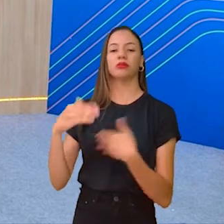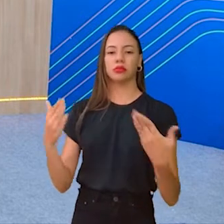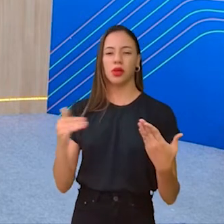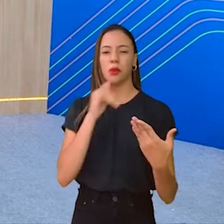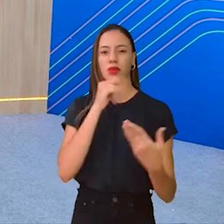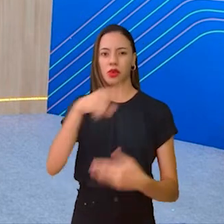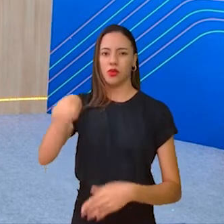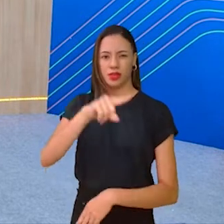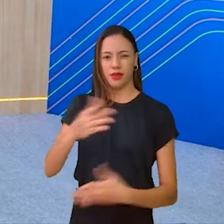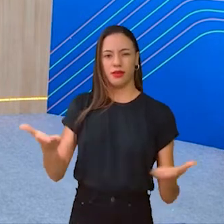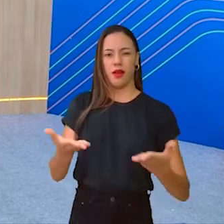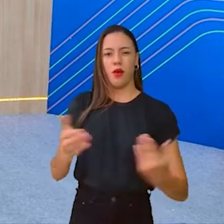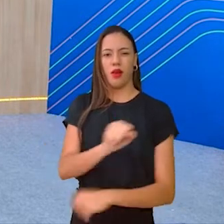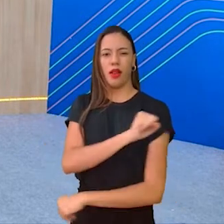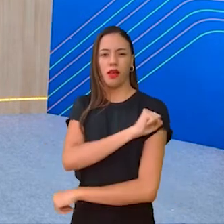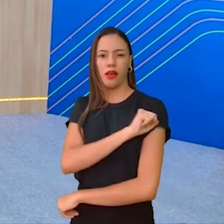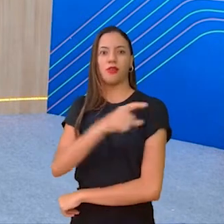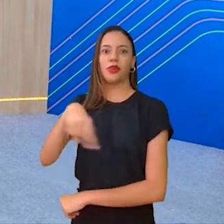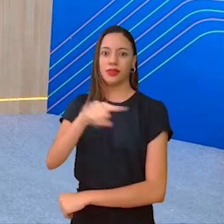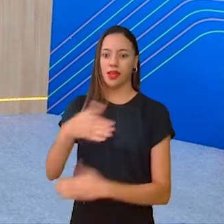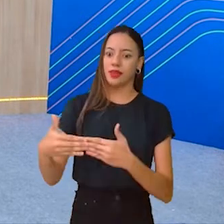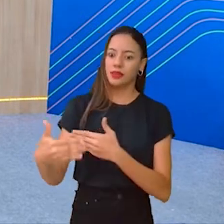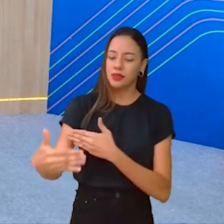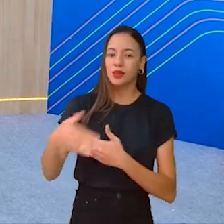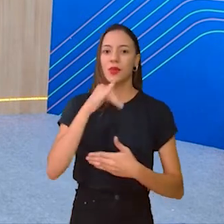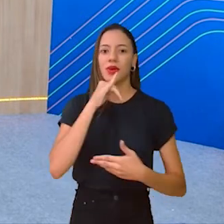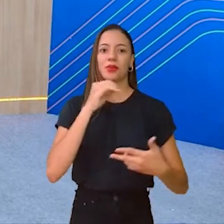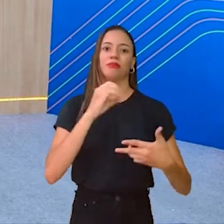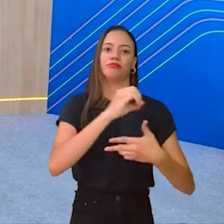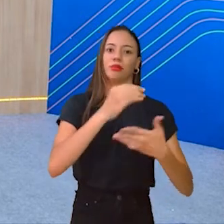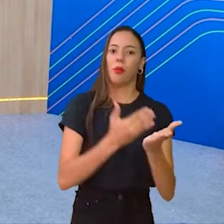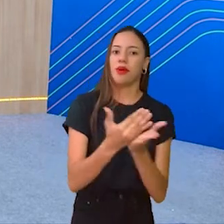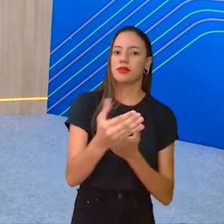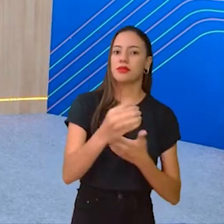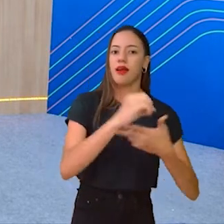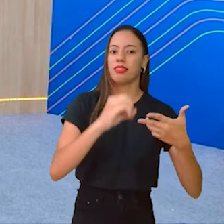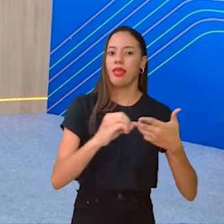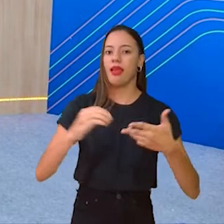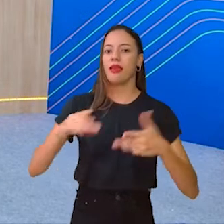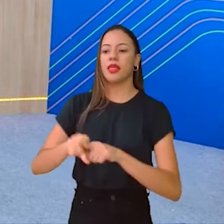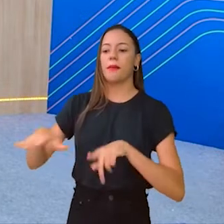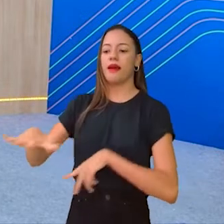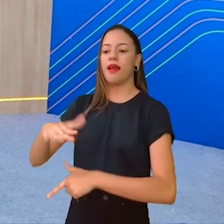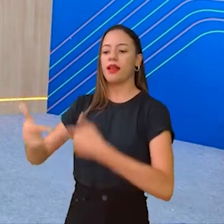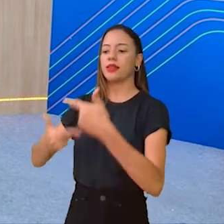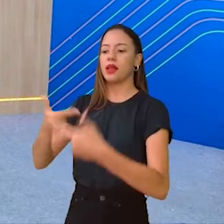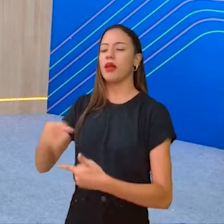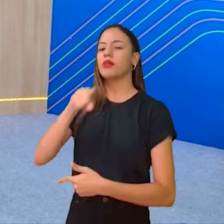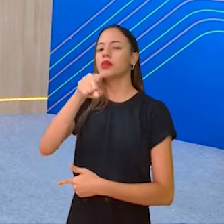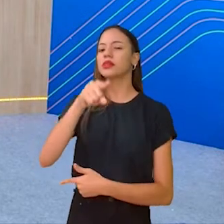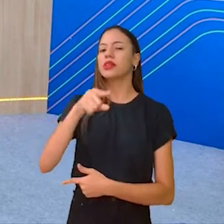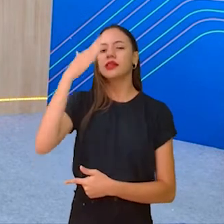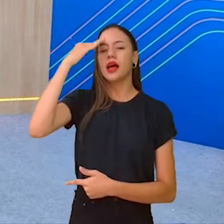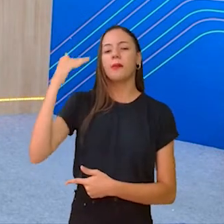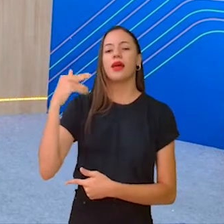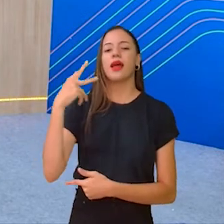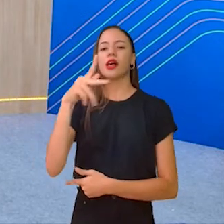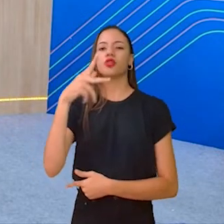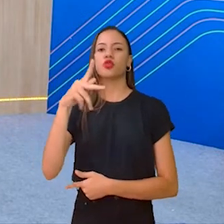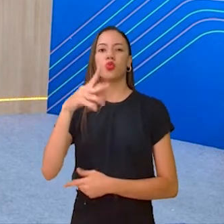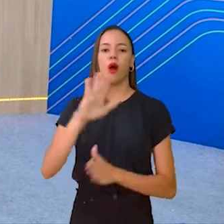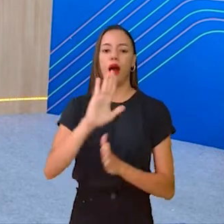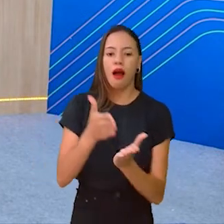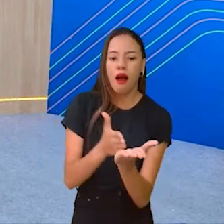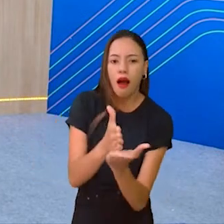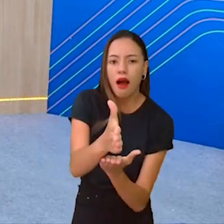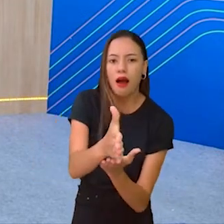8º ano, né? Começando a olhar Enem, olhar mercado de trabalho. Como é que você pode saber a respeito de sua vocação, já que você